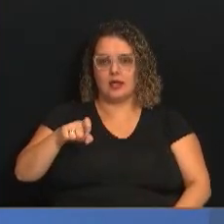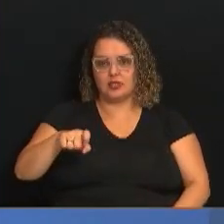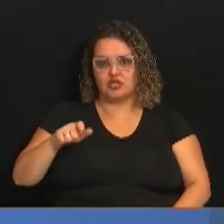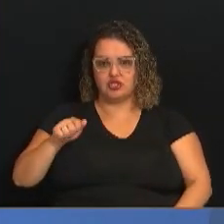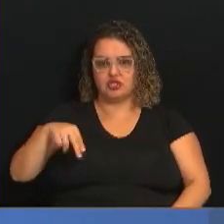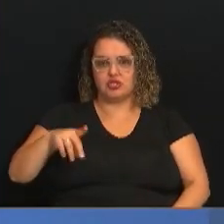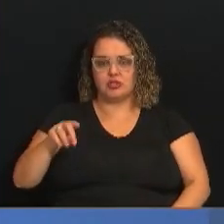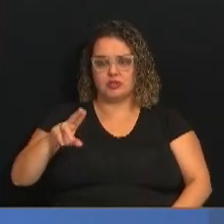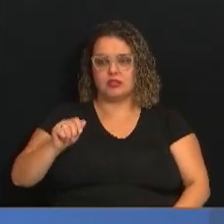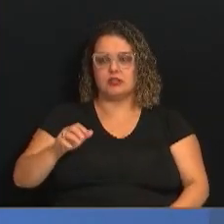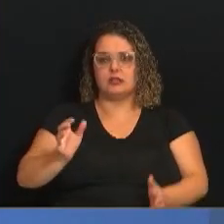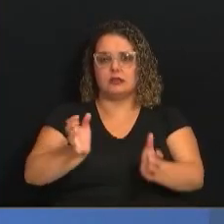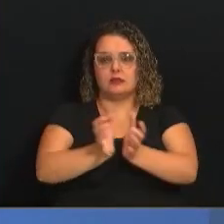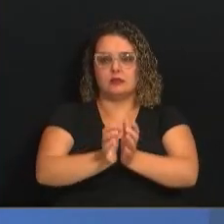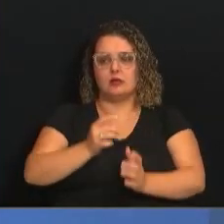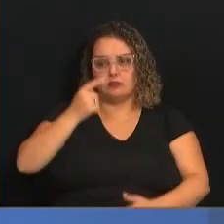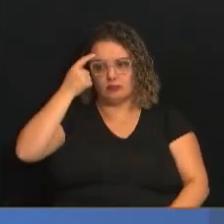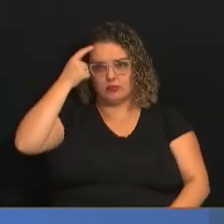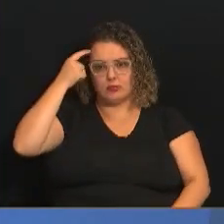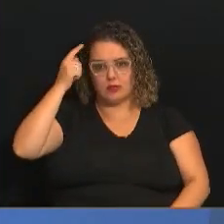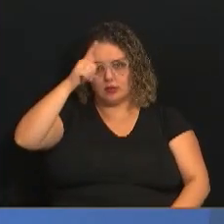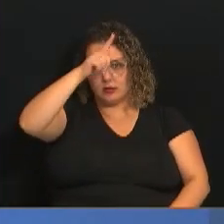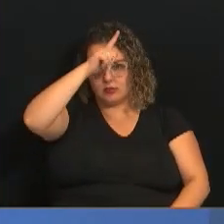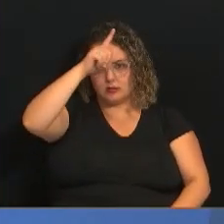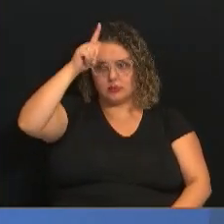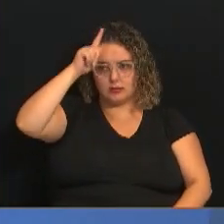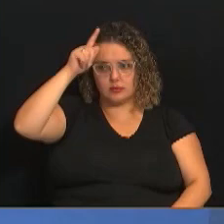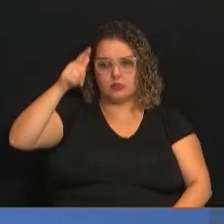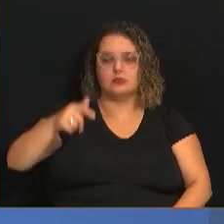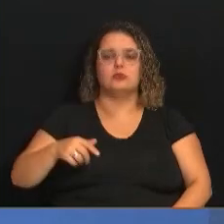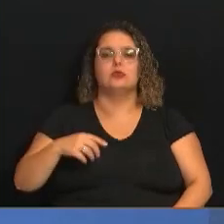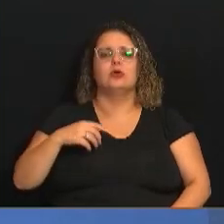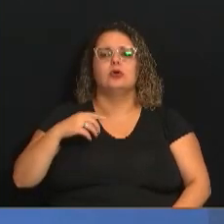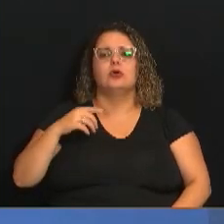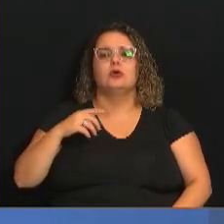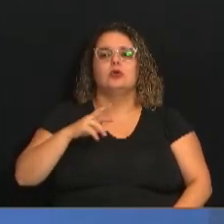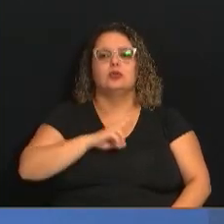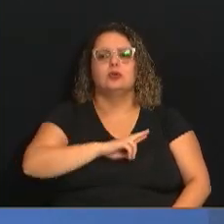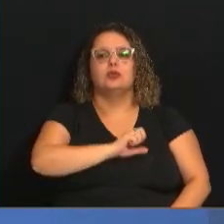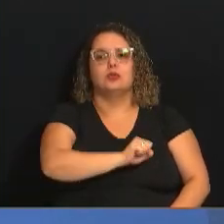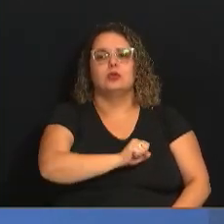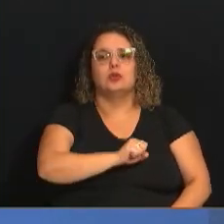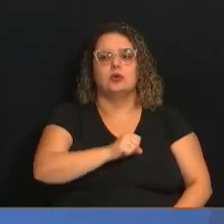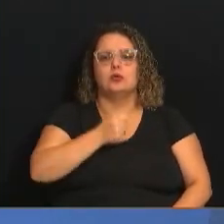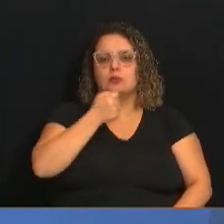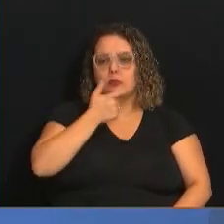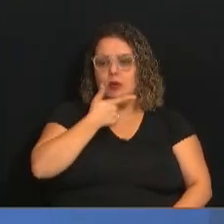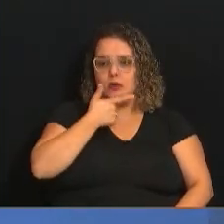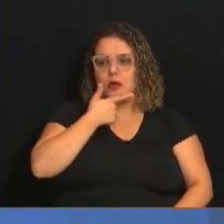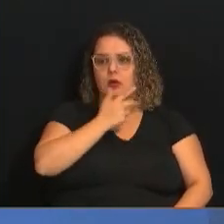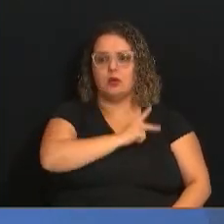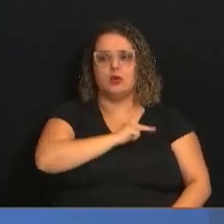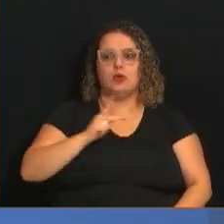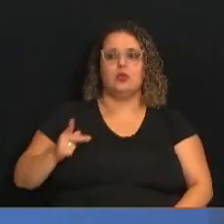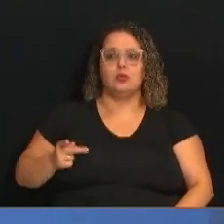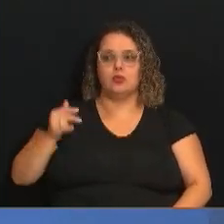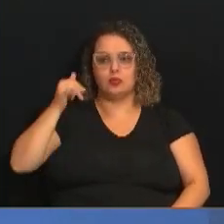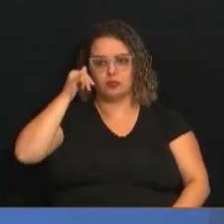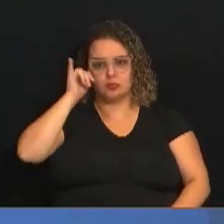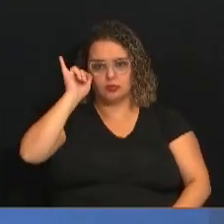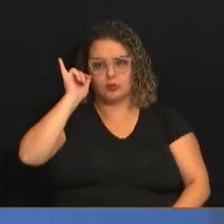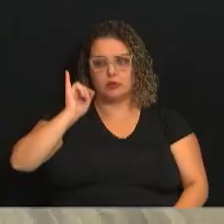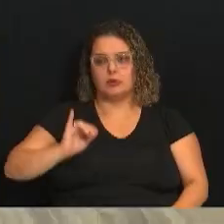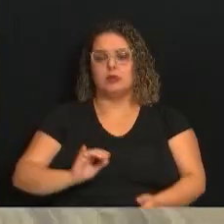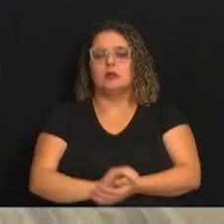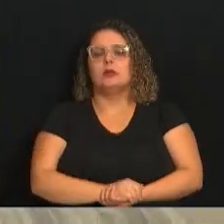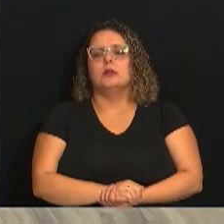comissão Paola Miguel, Gustavo Peta, Luiz Carlos Rossini e Marrom Cunha, além do presidente, que é o vereador Paulo Búfalo.